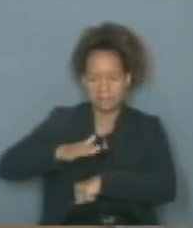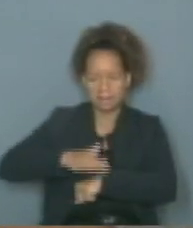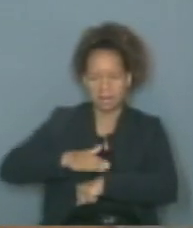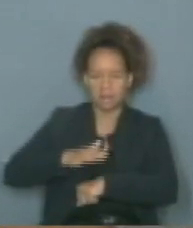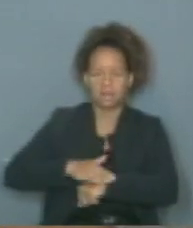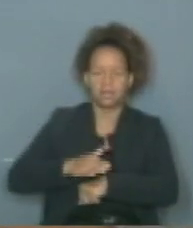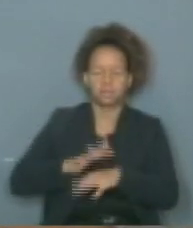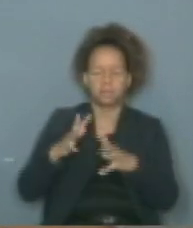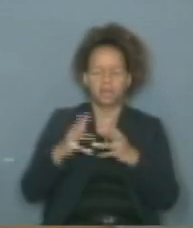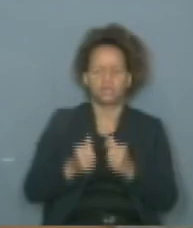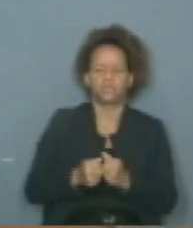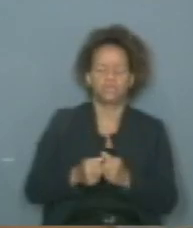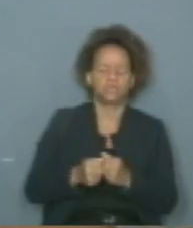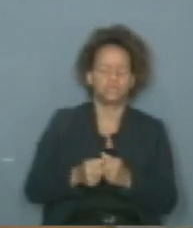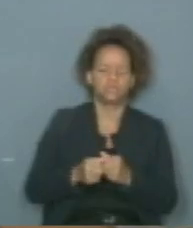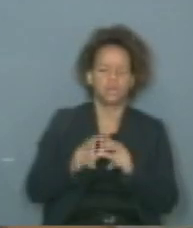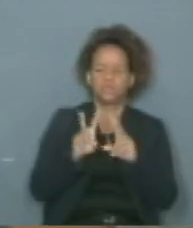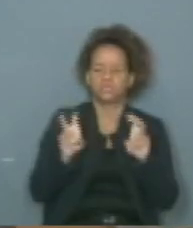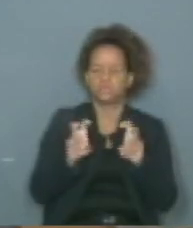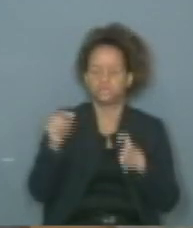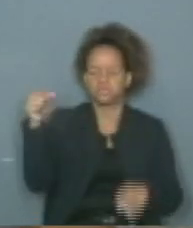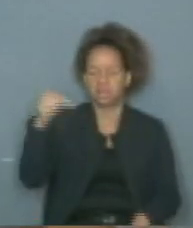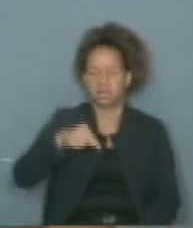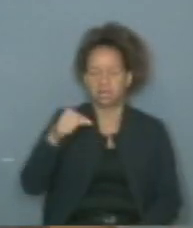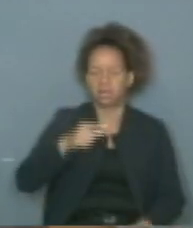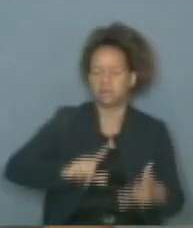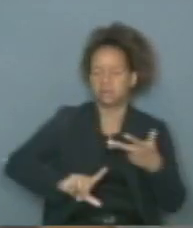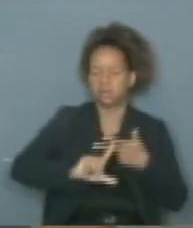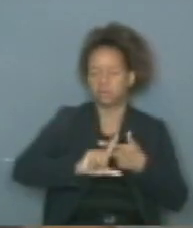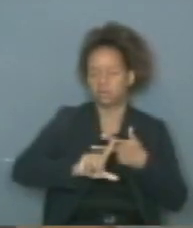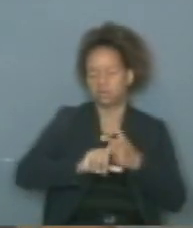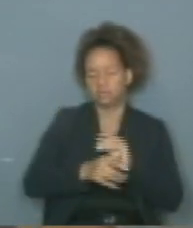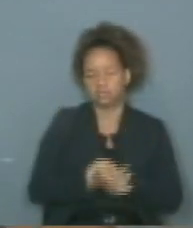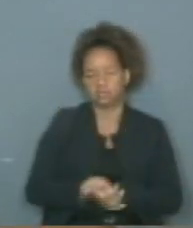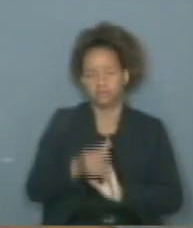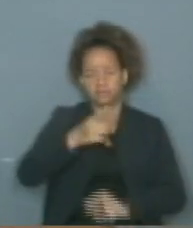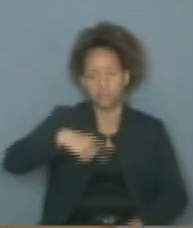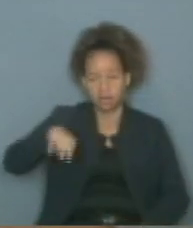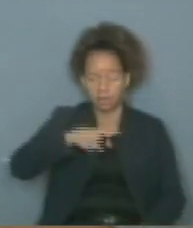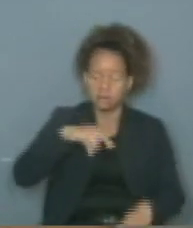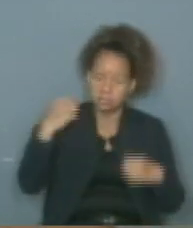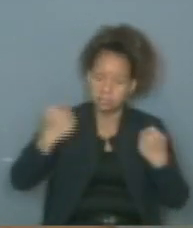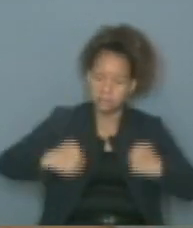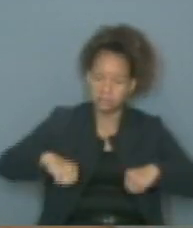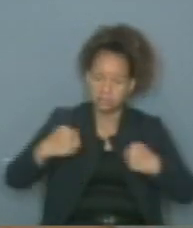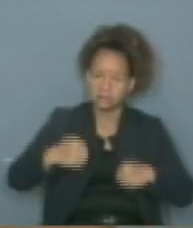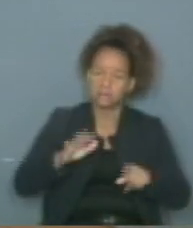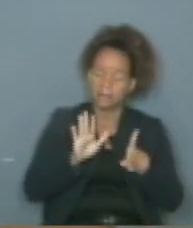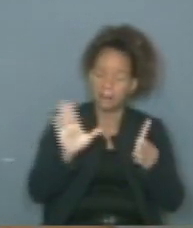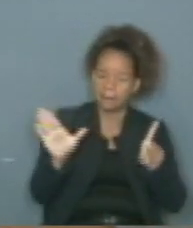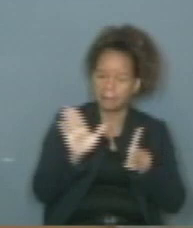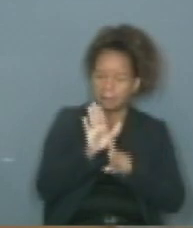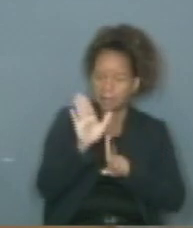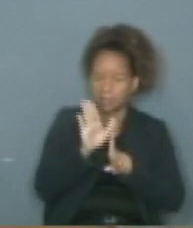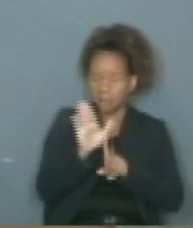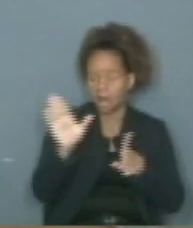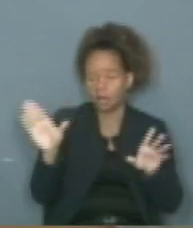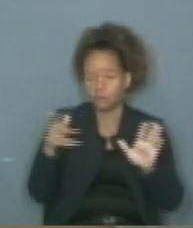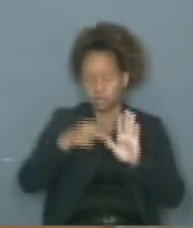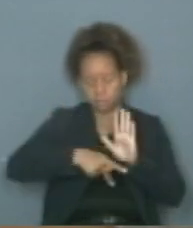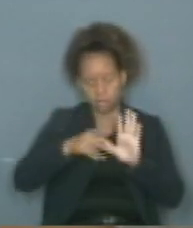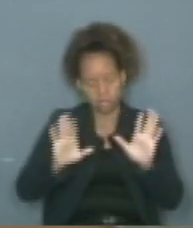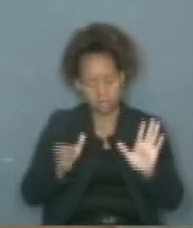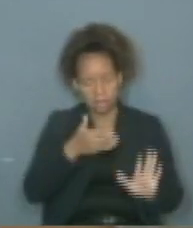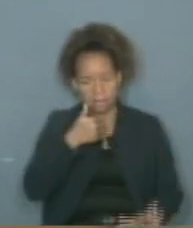prazo para todas as matérias que chegam aqui do Executivo. Nós precisamos emendar os projetos